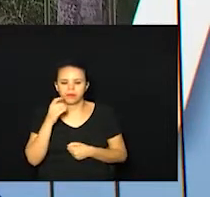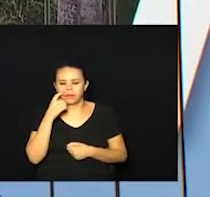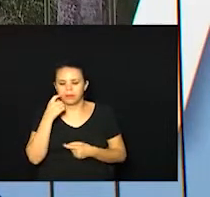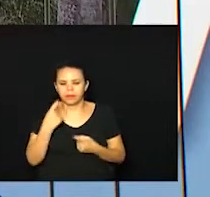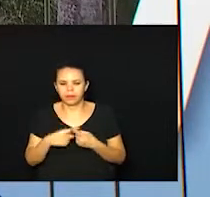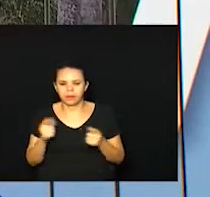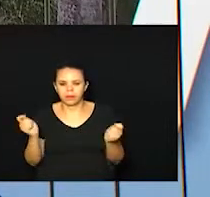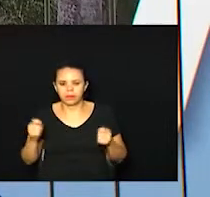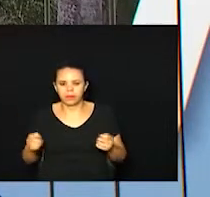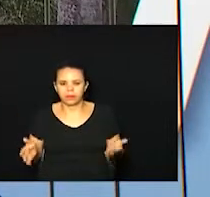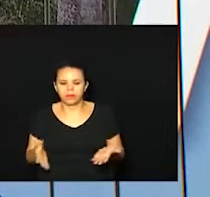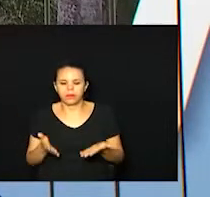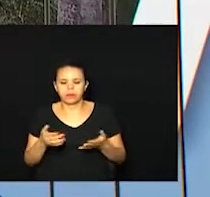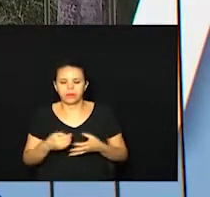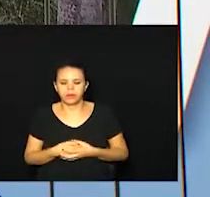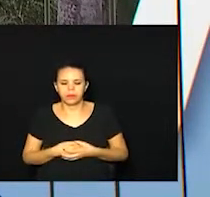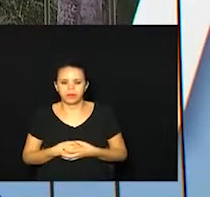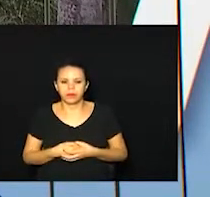vai potencializar